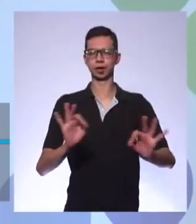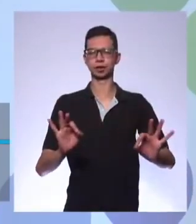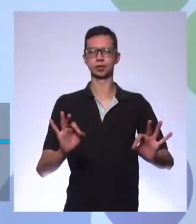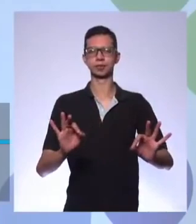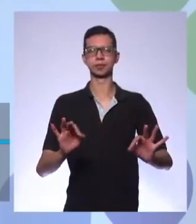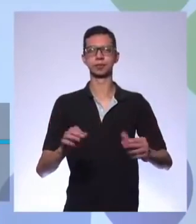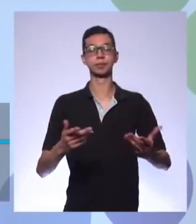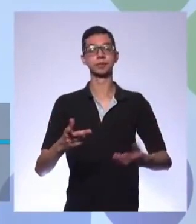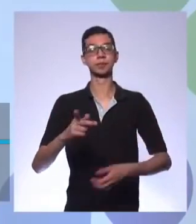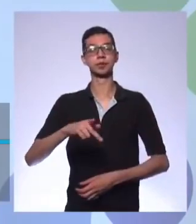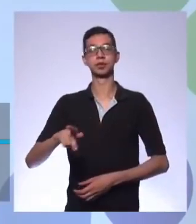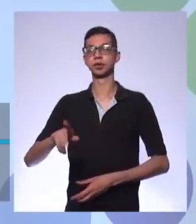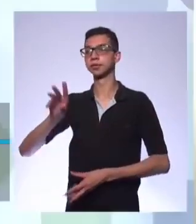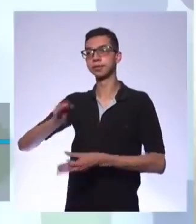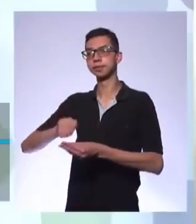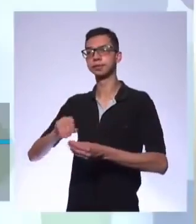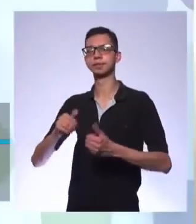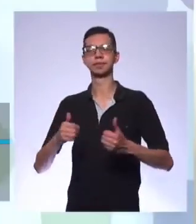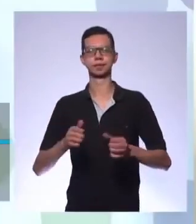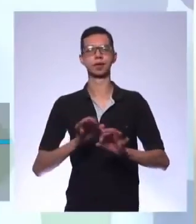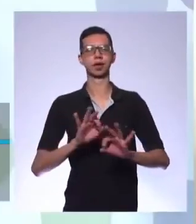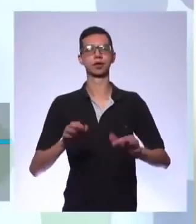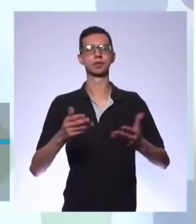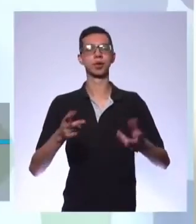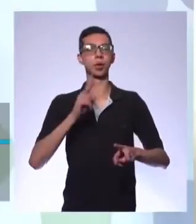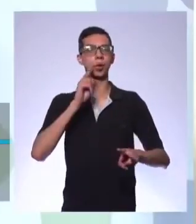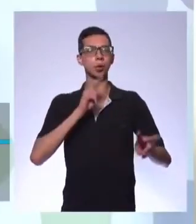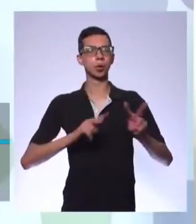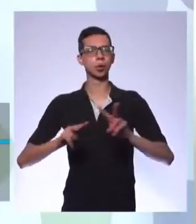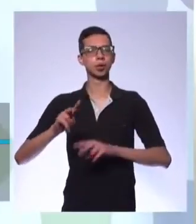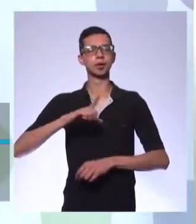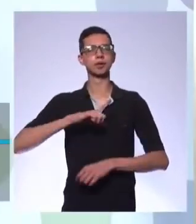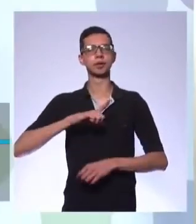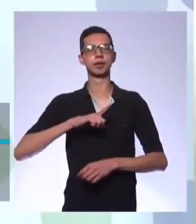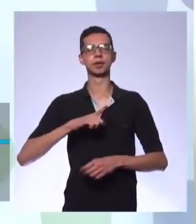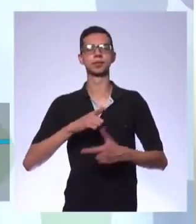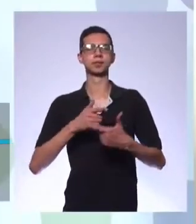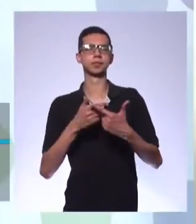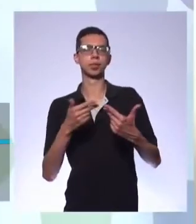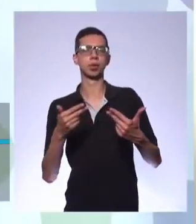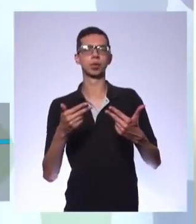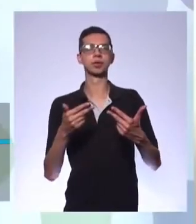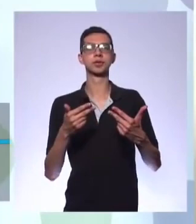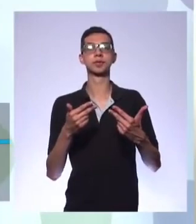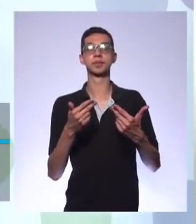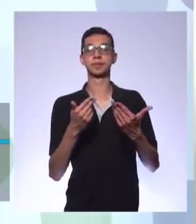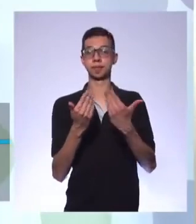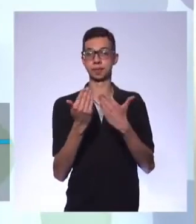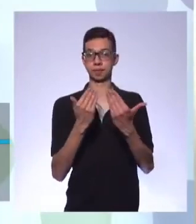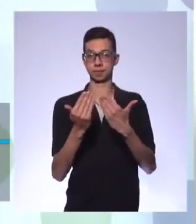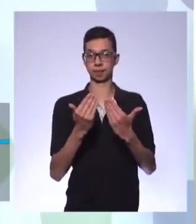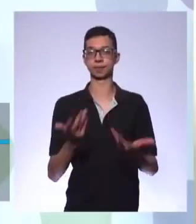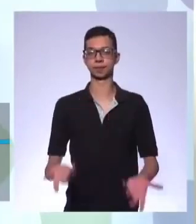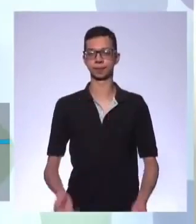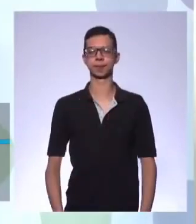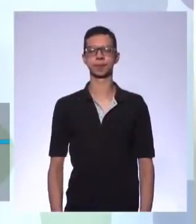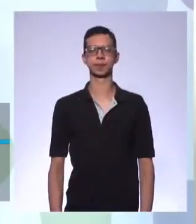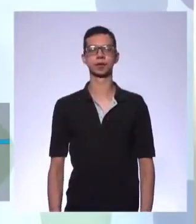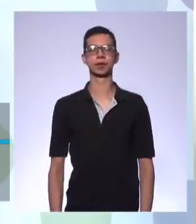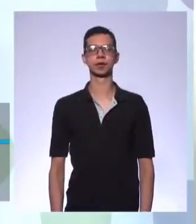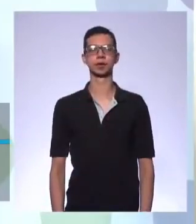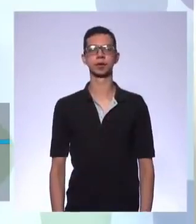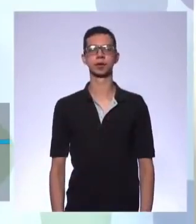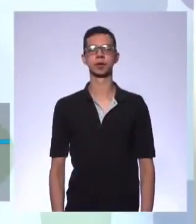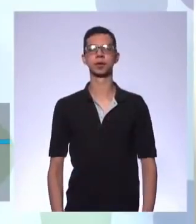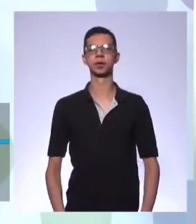isso aí, Pro. Muito bem, gente, então vamos dar uma olhada, a gente tem uma figurinha aí para a gente discutir isso, tá? Baseado então no tipo de